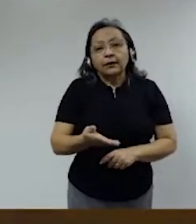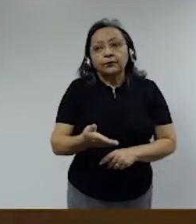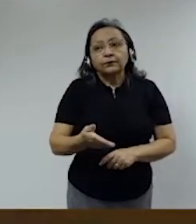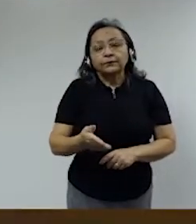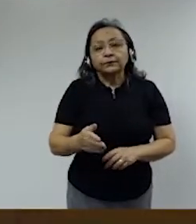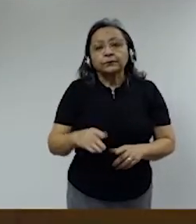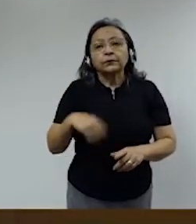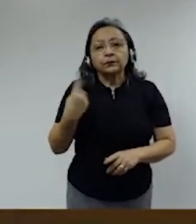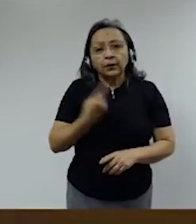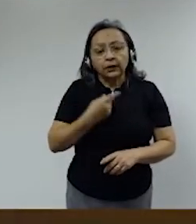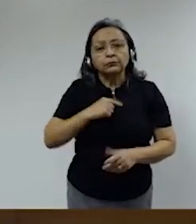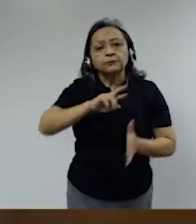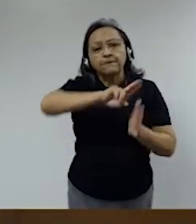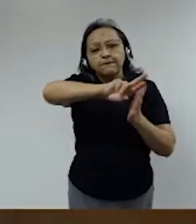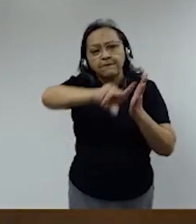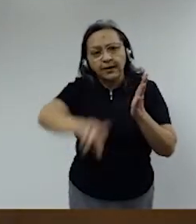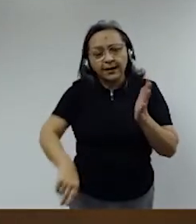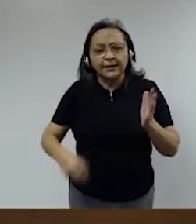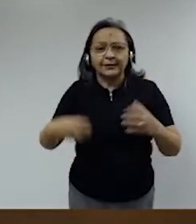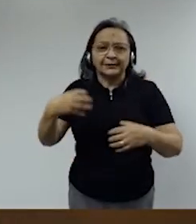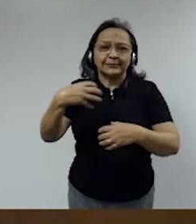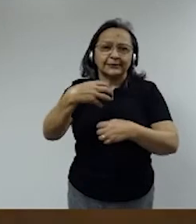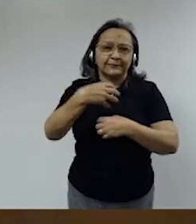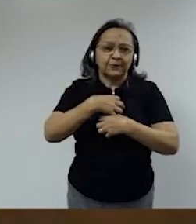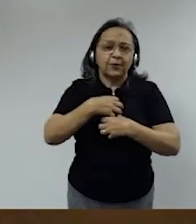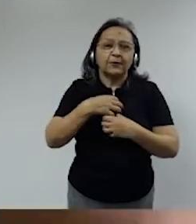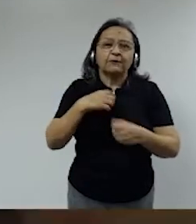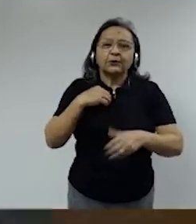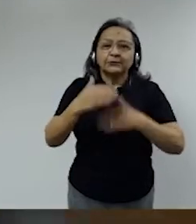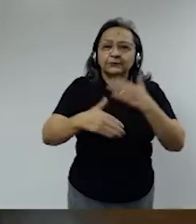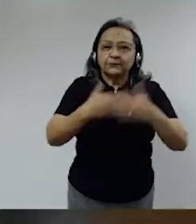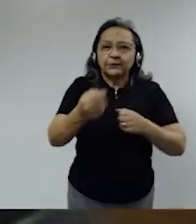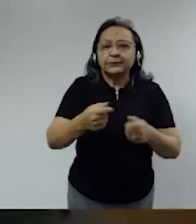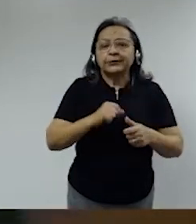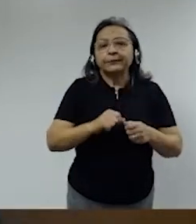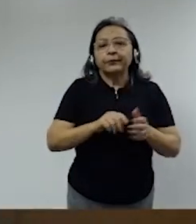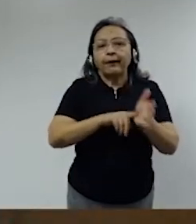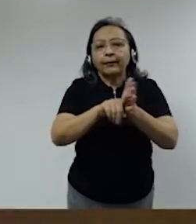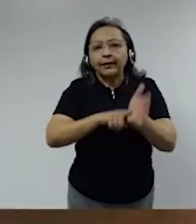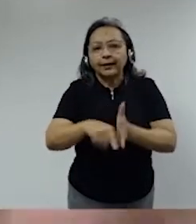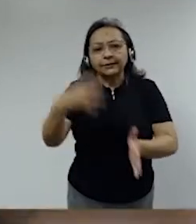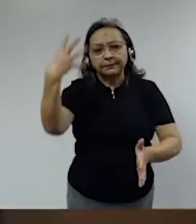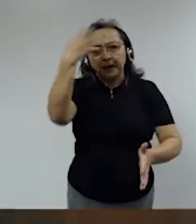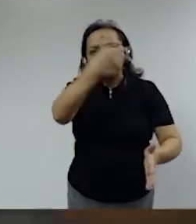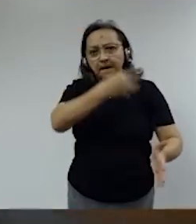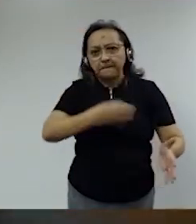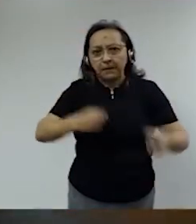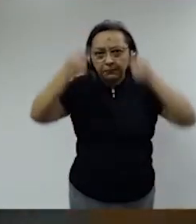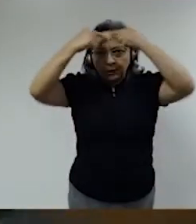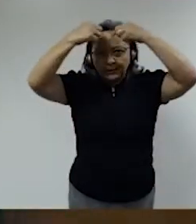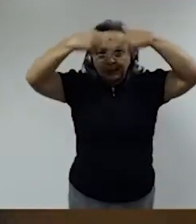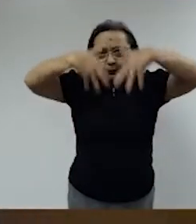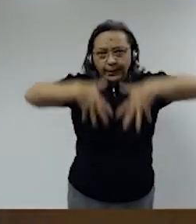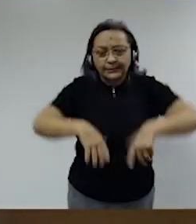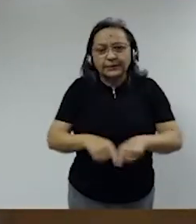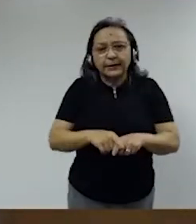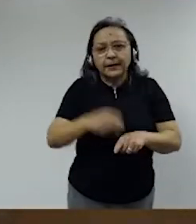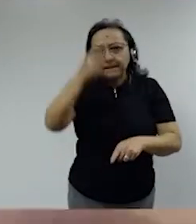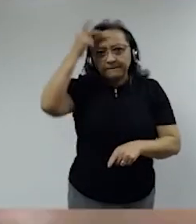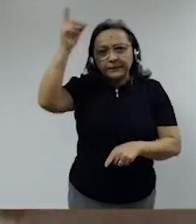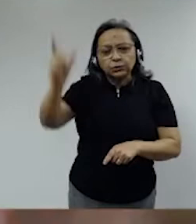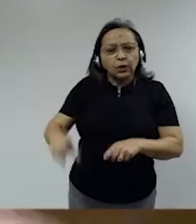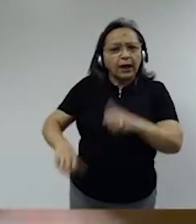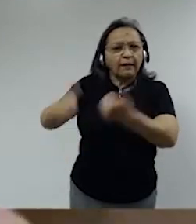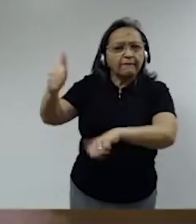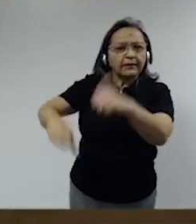aí várias formas que foram desenvolvidas, né? Análise de raio-x por redes neurais, a triagem de pacientes,